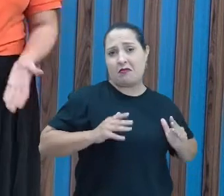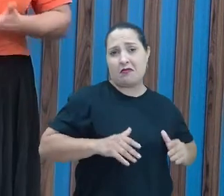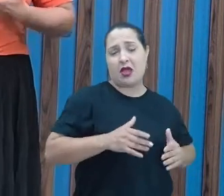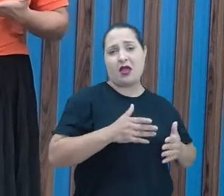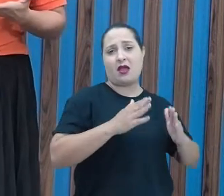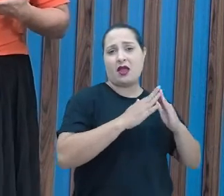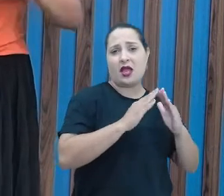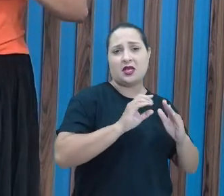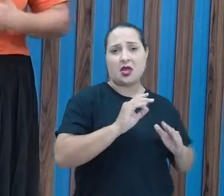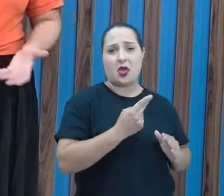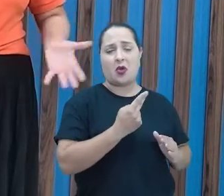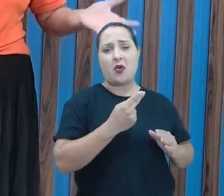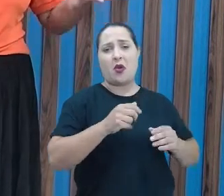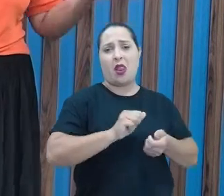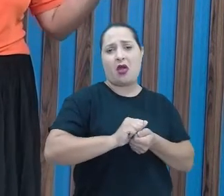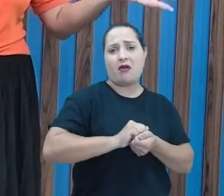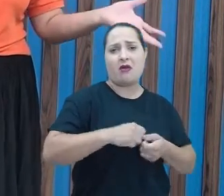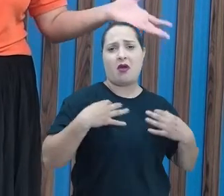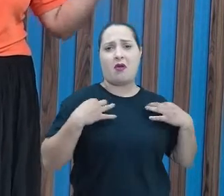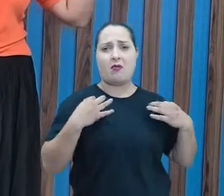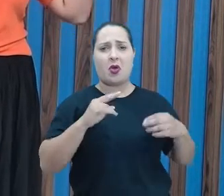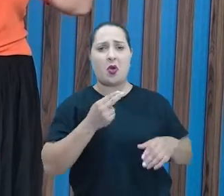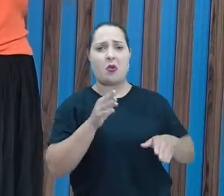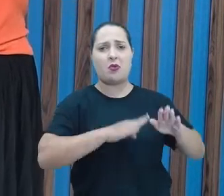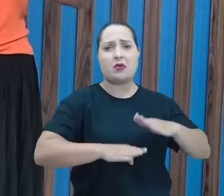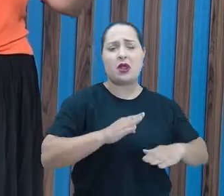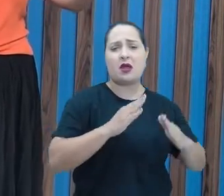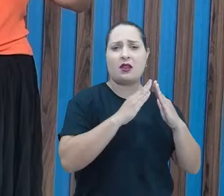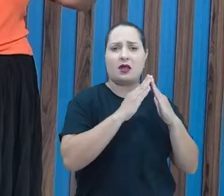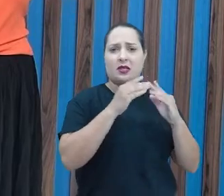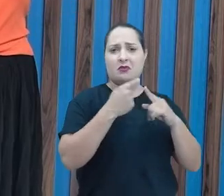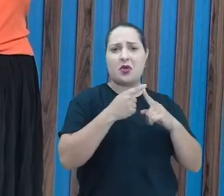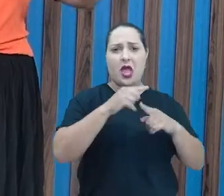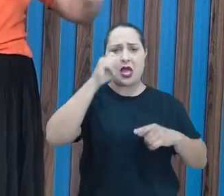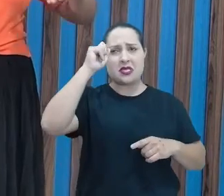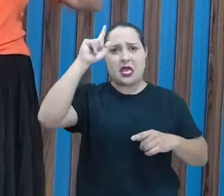lavar a roupa, ou cuidar da casa. Por quê? Porque é uma ideia